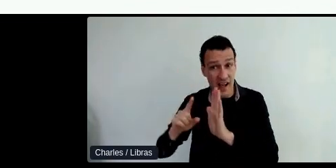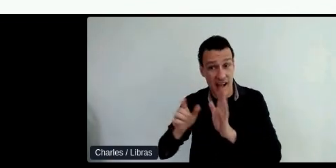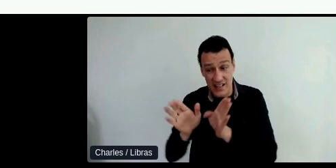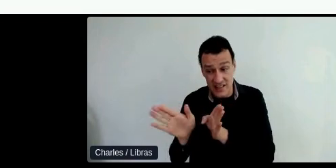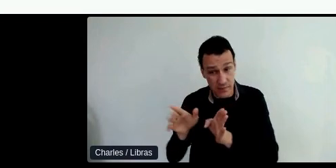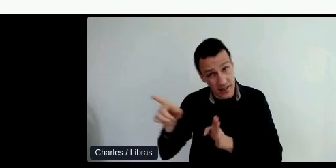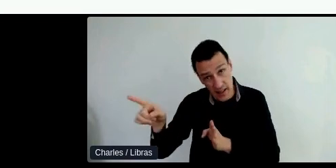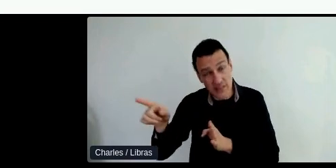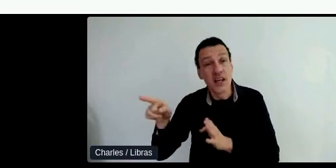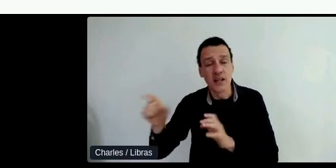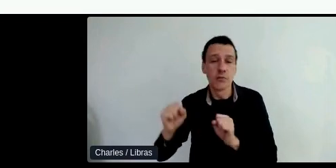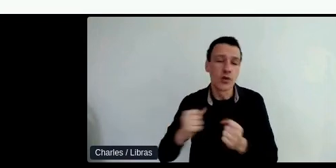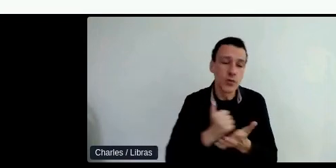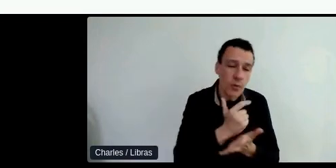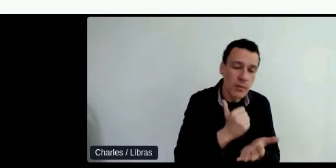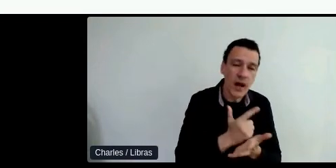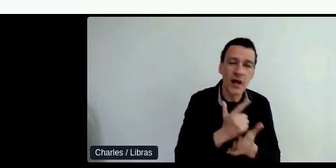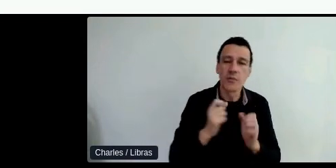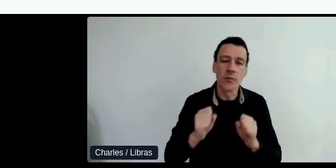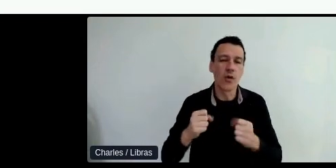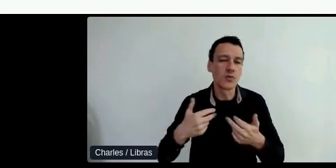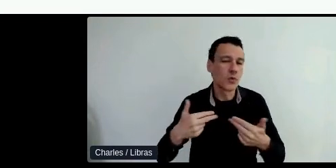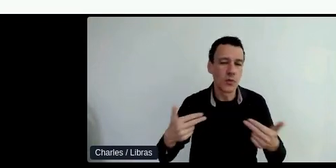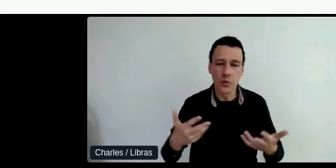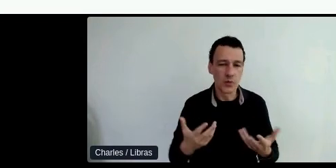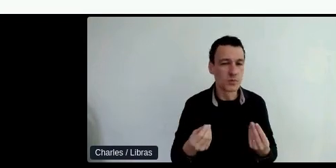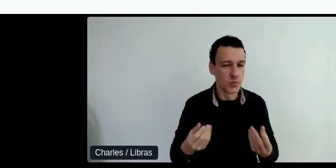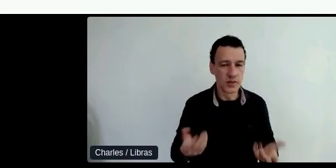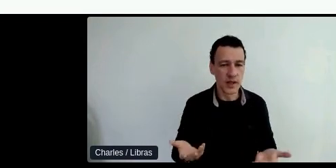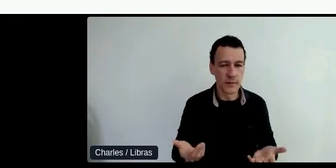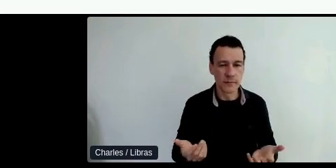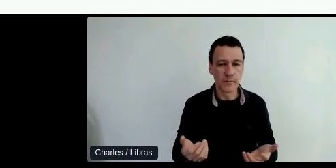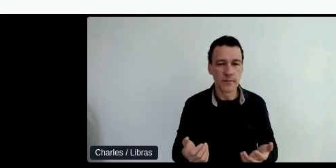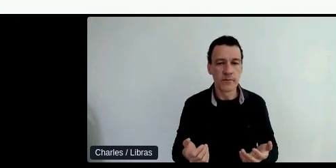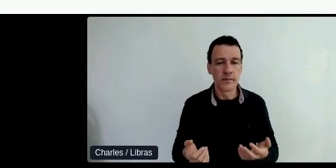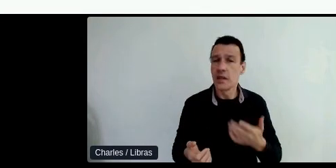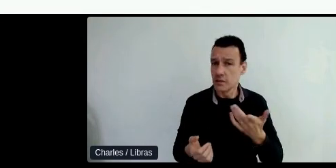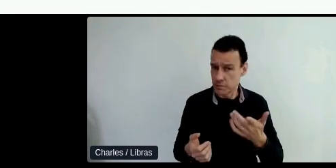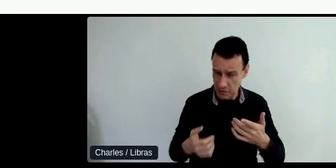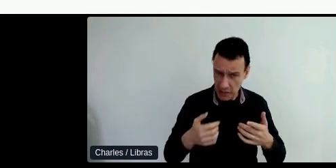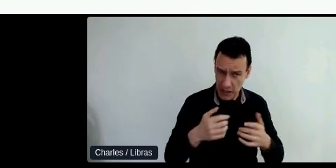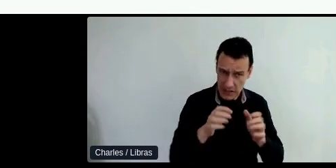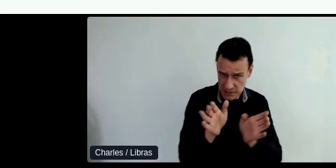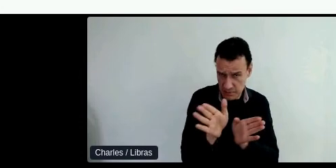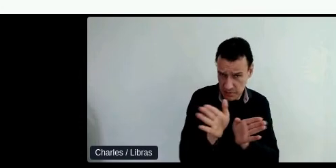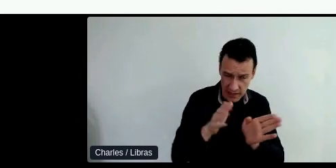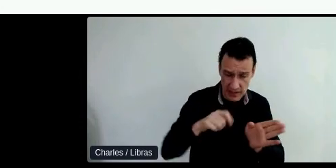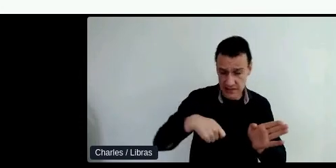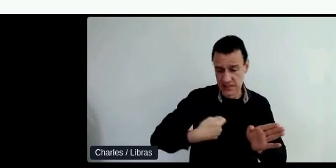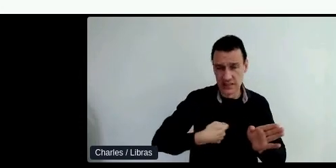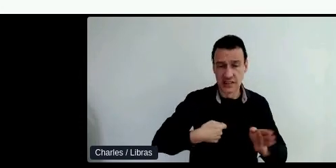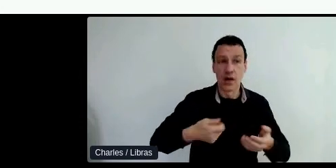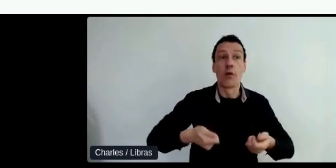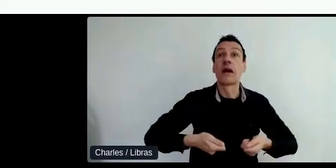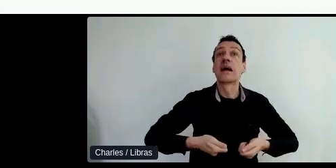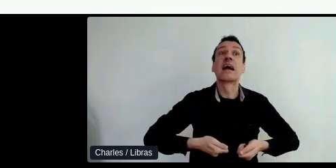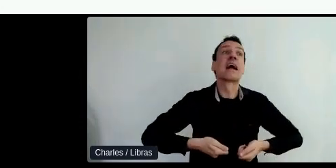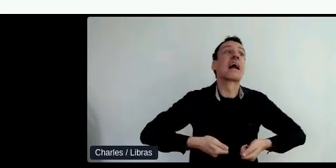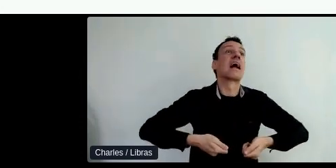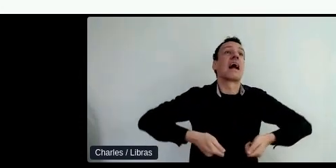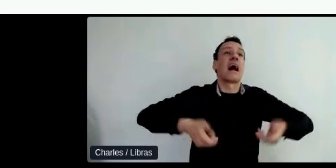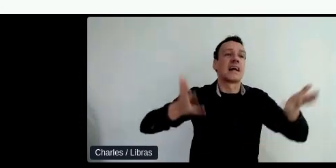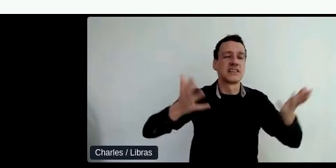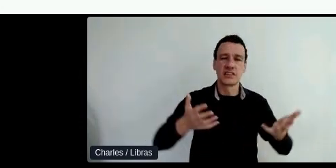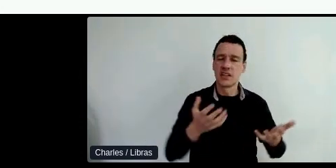estou tendo um gasto, não estou tendo uma despesa em colocar acessibilidade, em pensar no